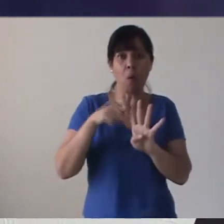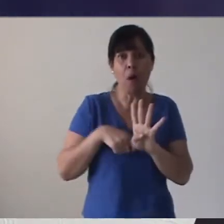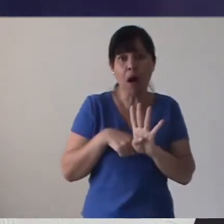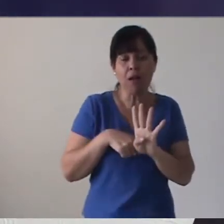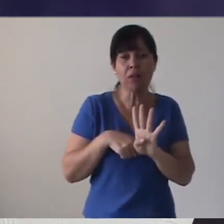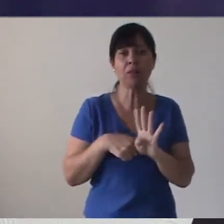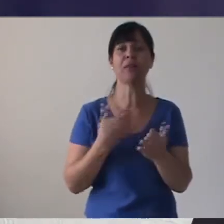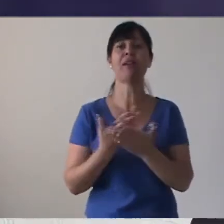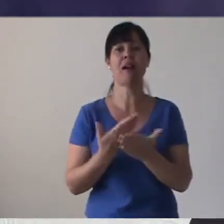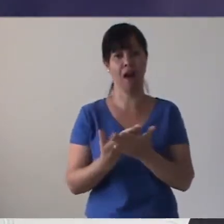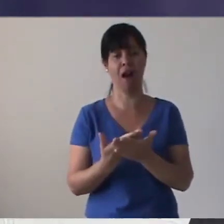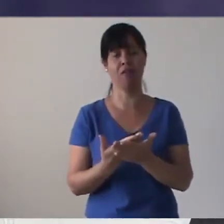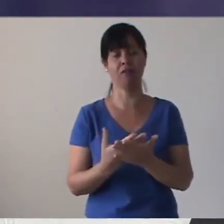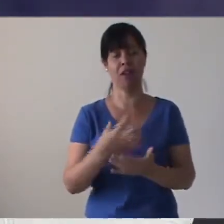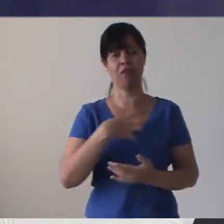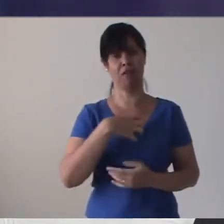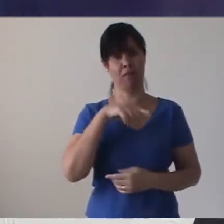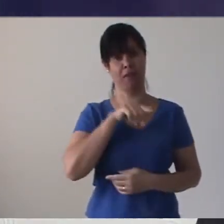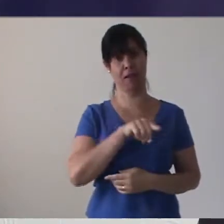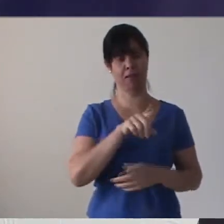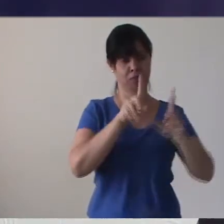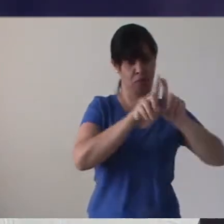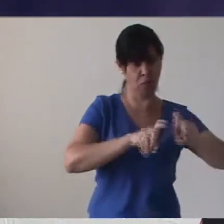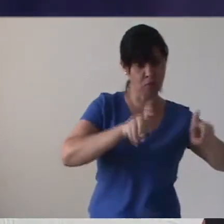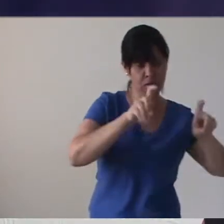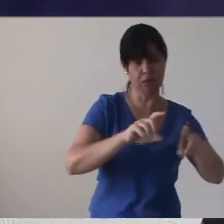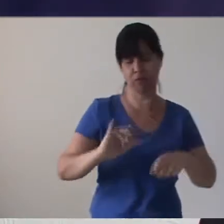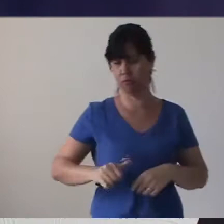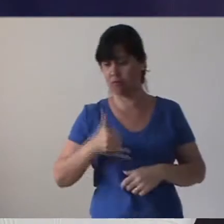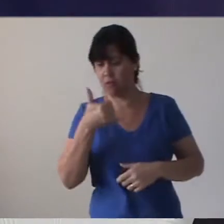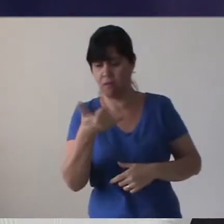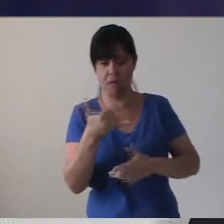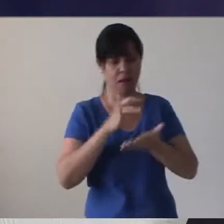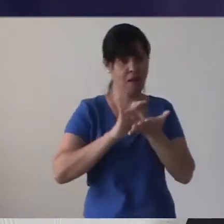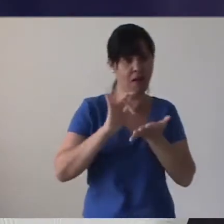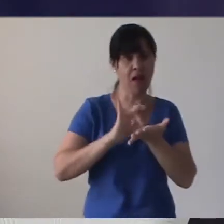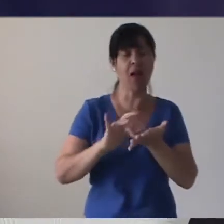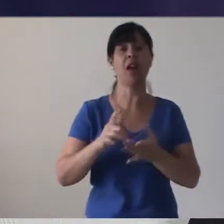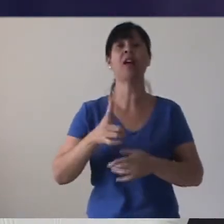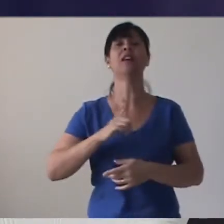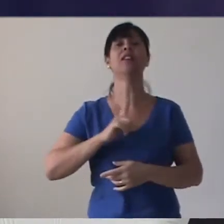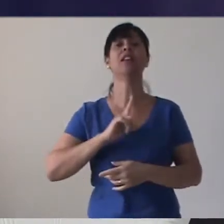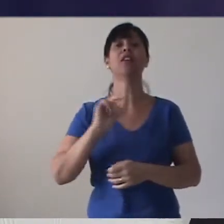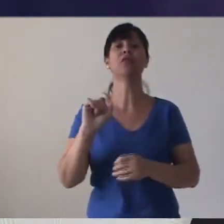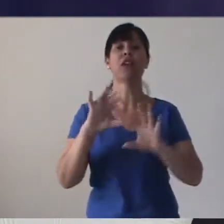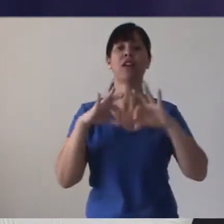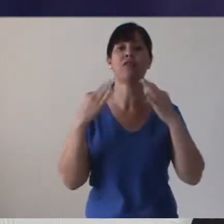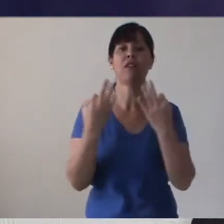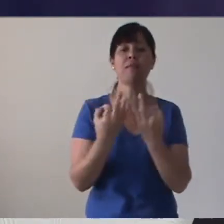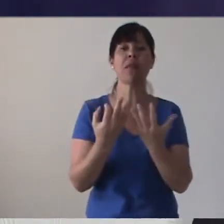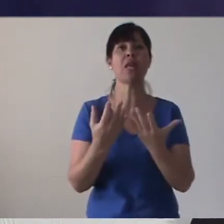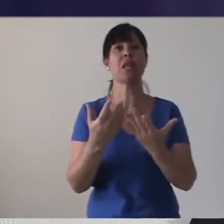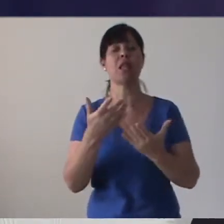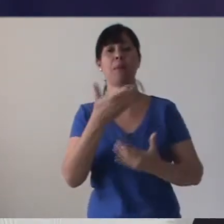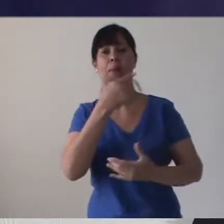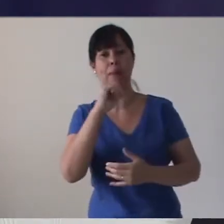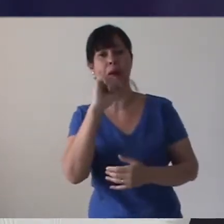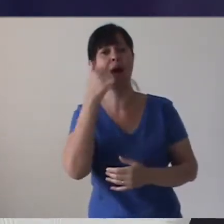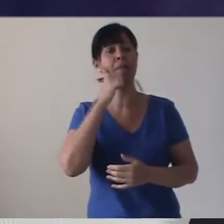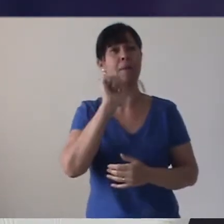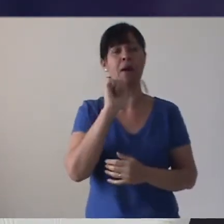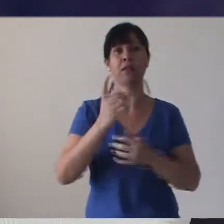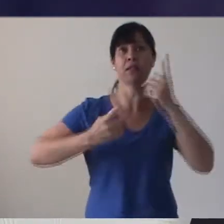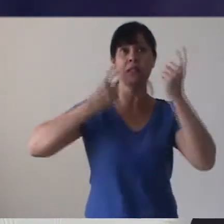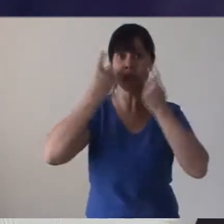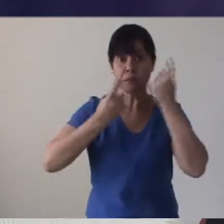4 meses, as aulas foram assim. Tivemos relatos de pais desesperados,